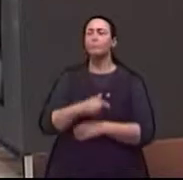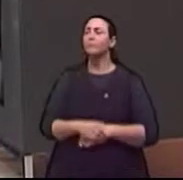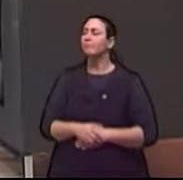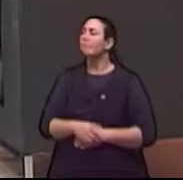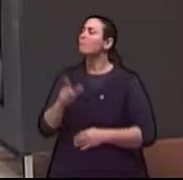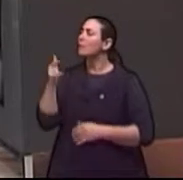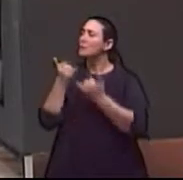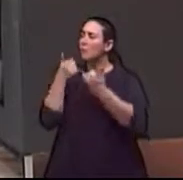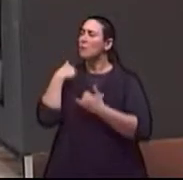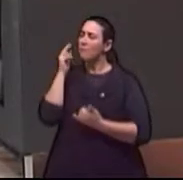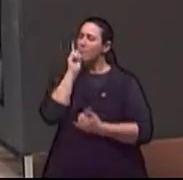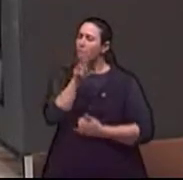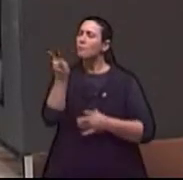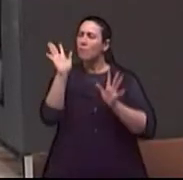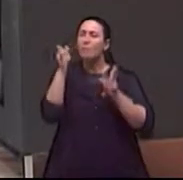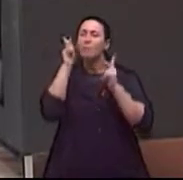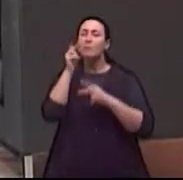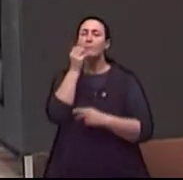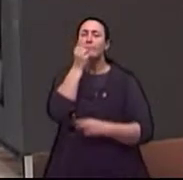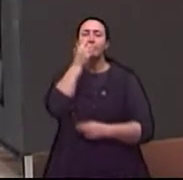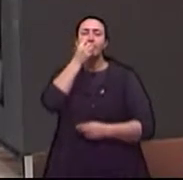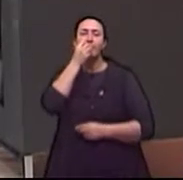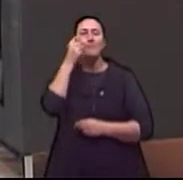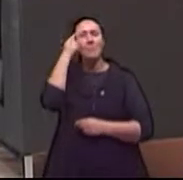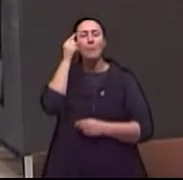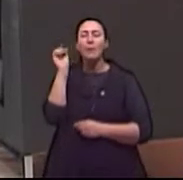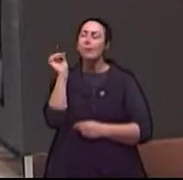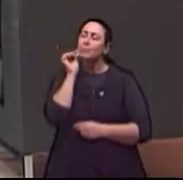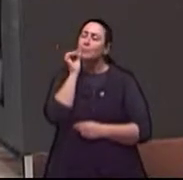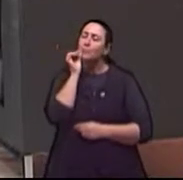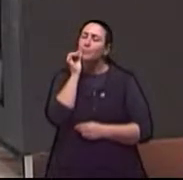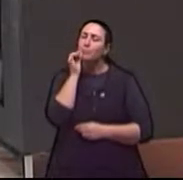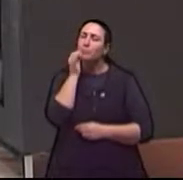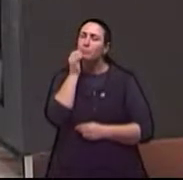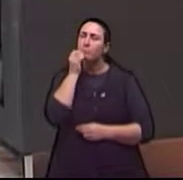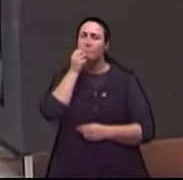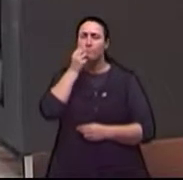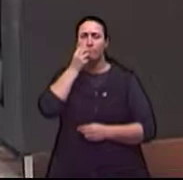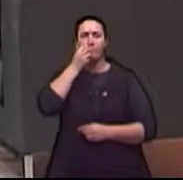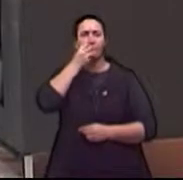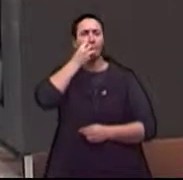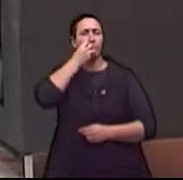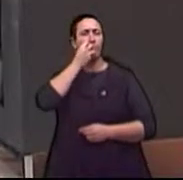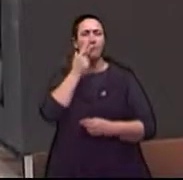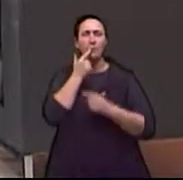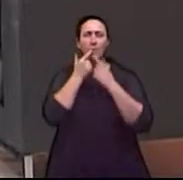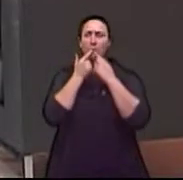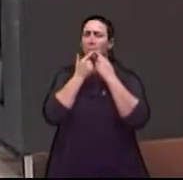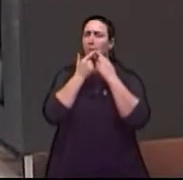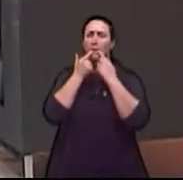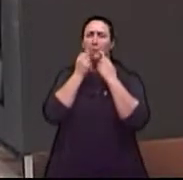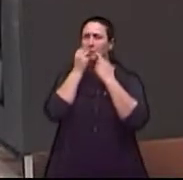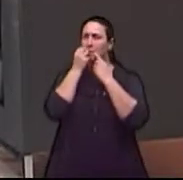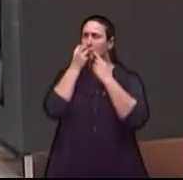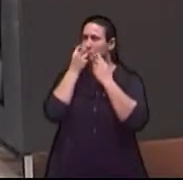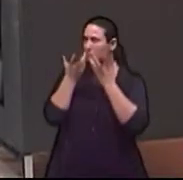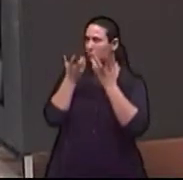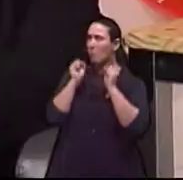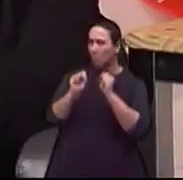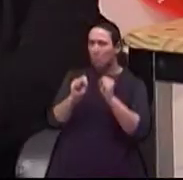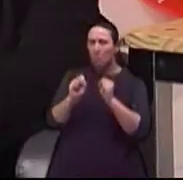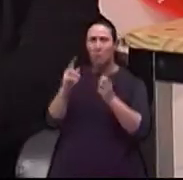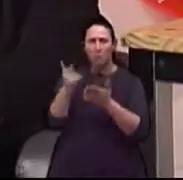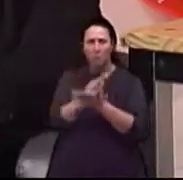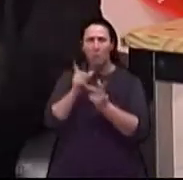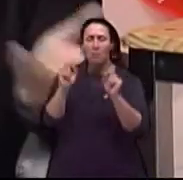verruga na boca eu já vi várias pessoas que começam pequenininho e deixa crescer no lábio no lábio aquilo pode virar um